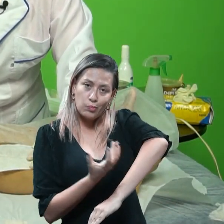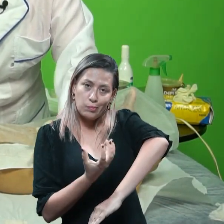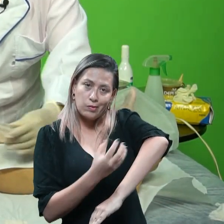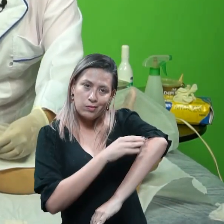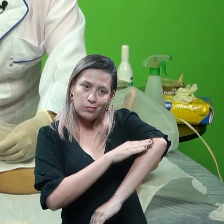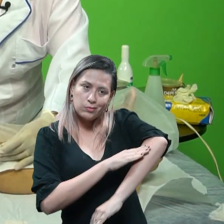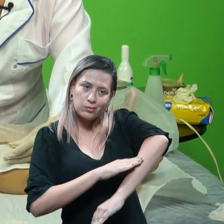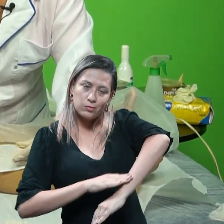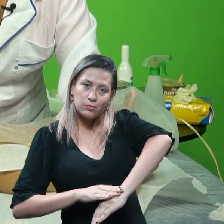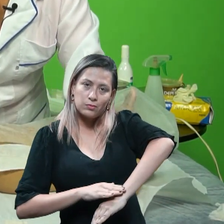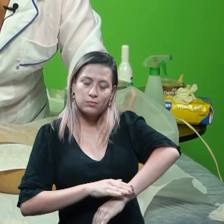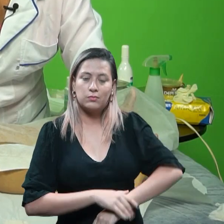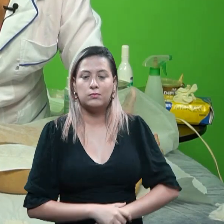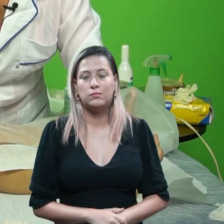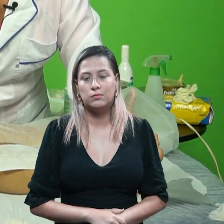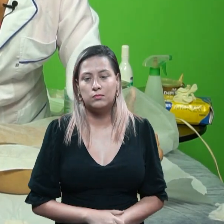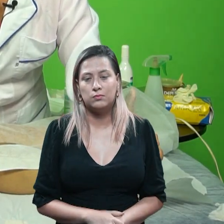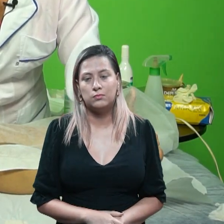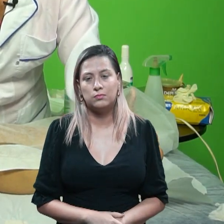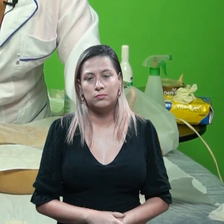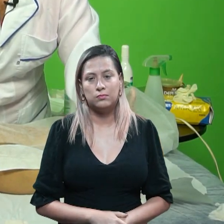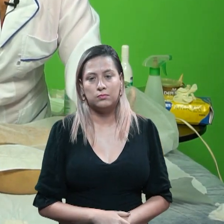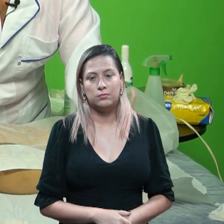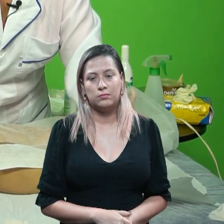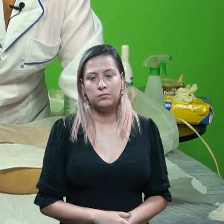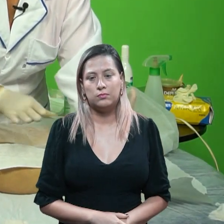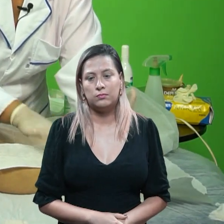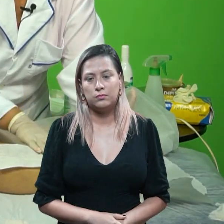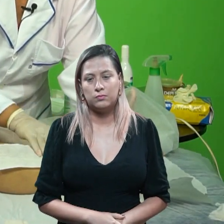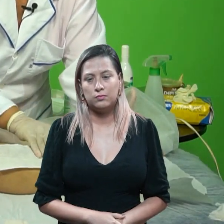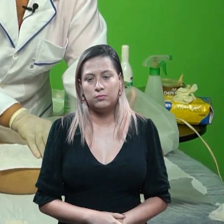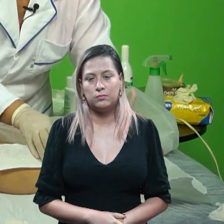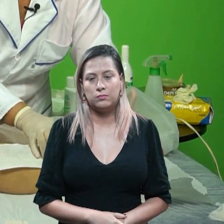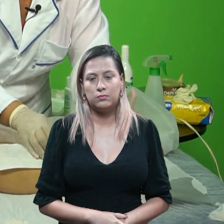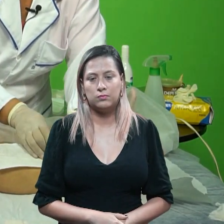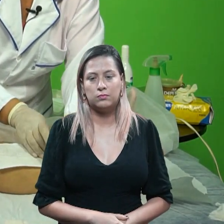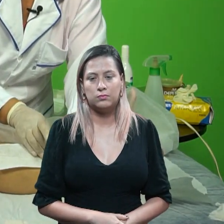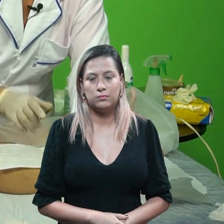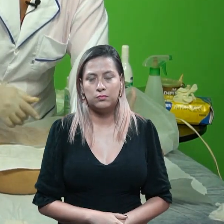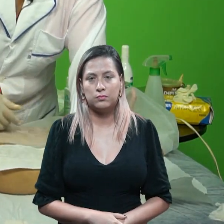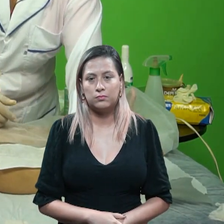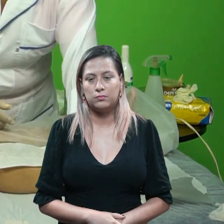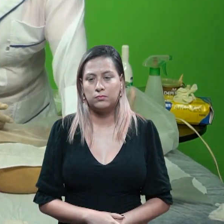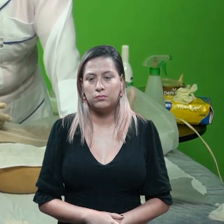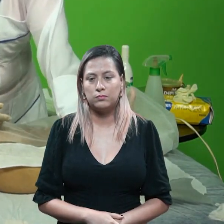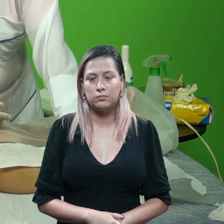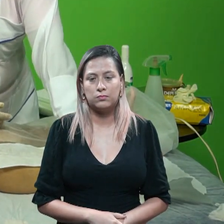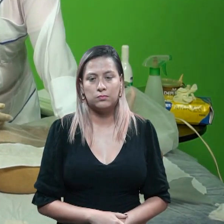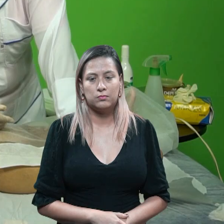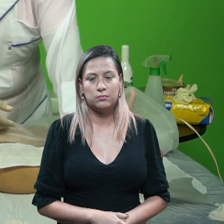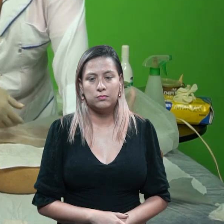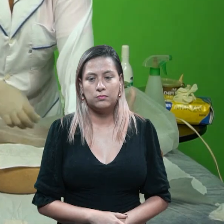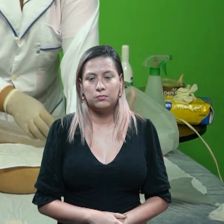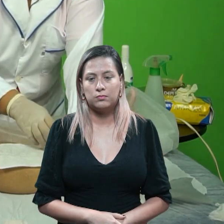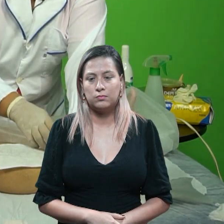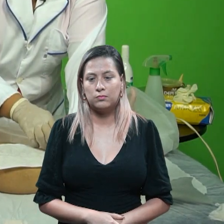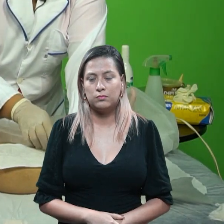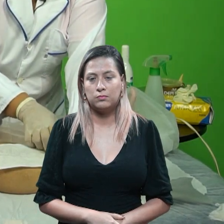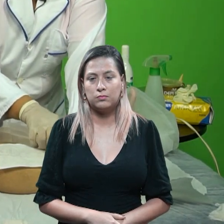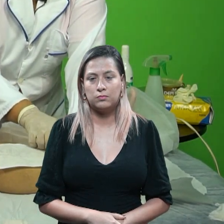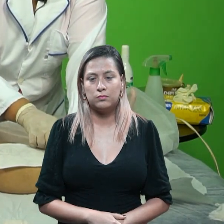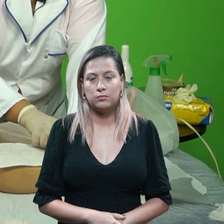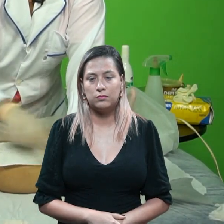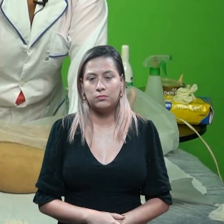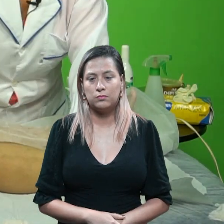a cera, coloco no sentido do pelo o papelote, traciono a pele com